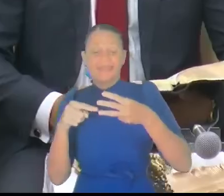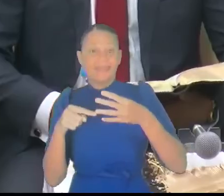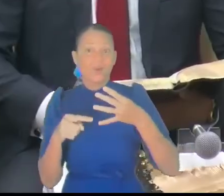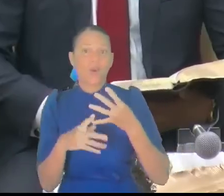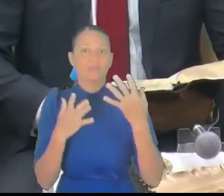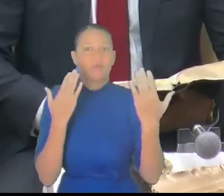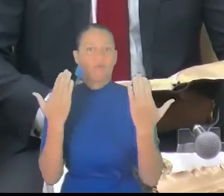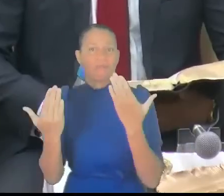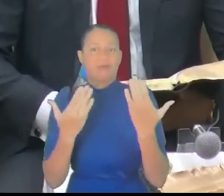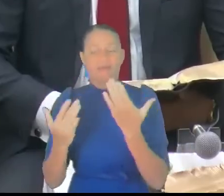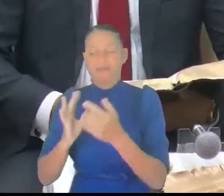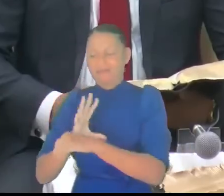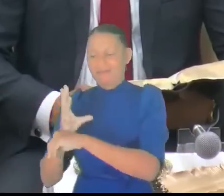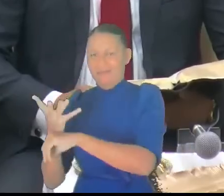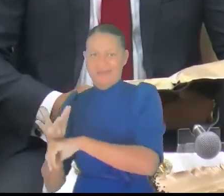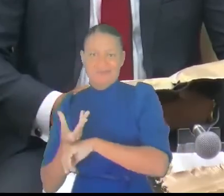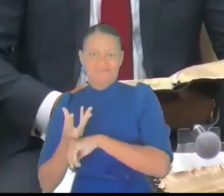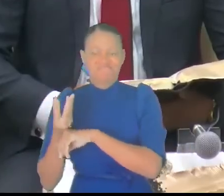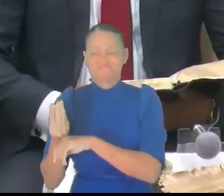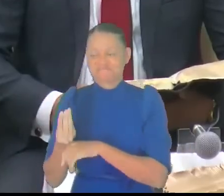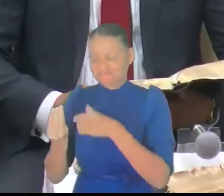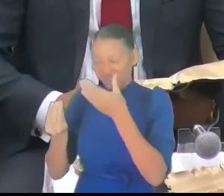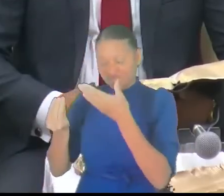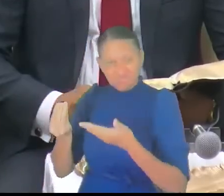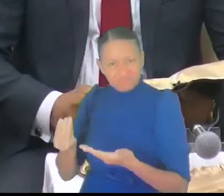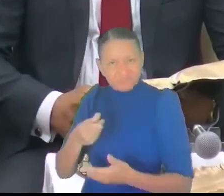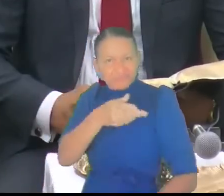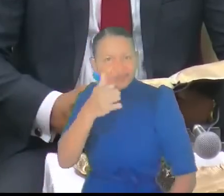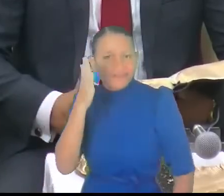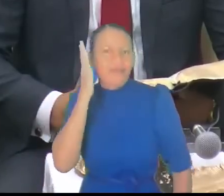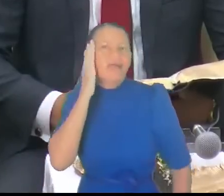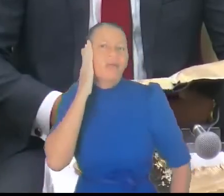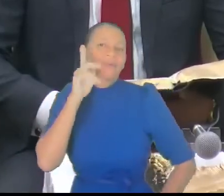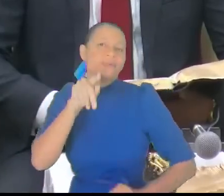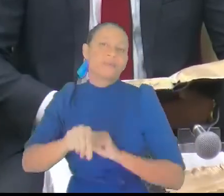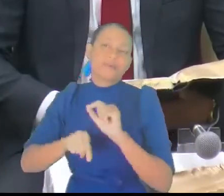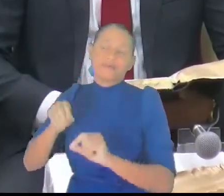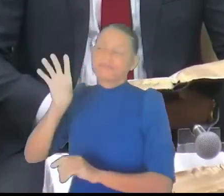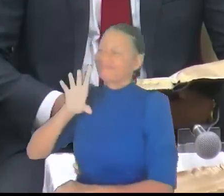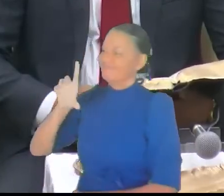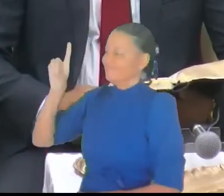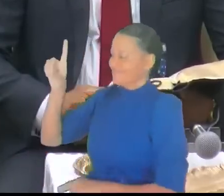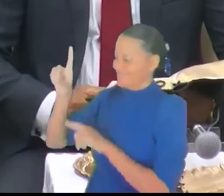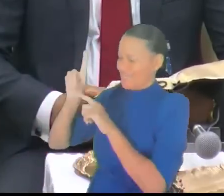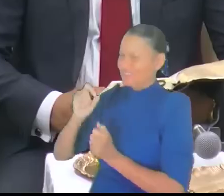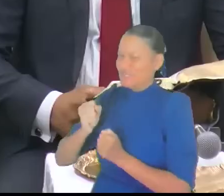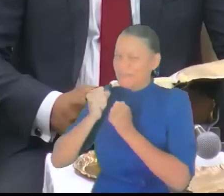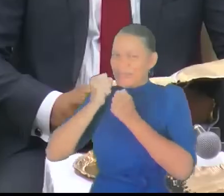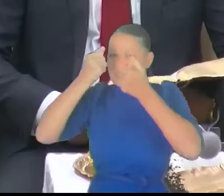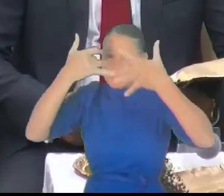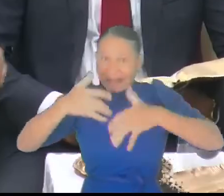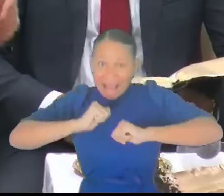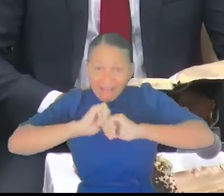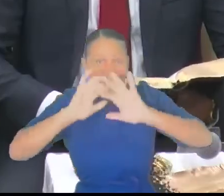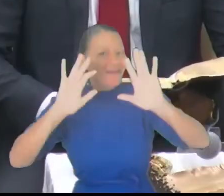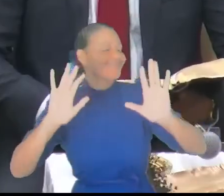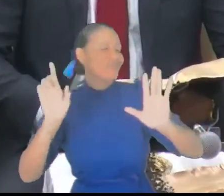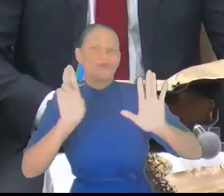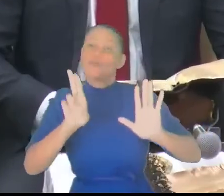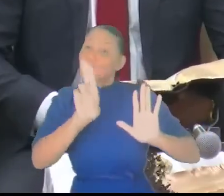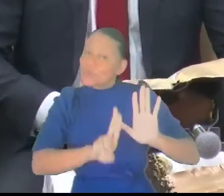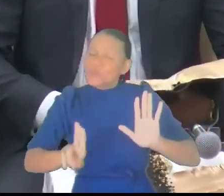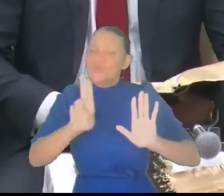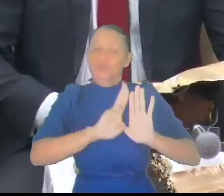com a igreja. Os irmãos sabem que Deus fala por parábolas, Deus fala